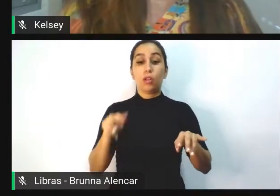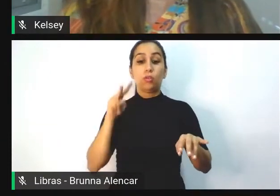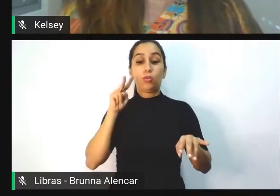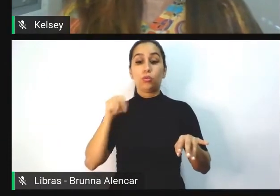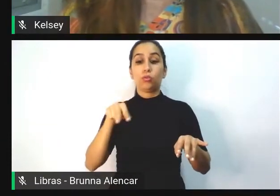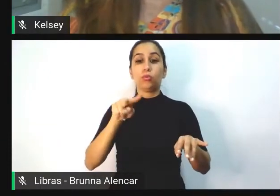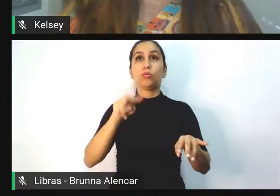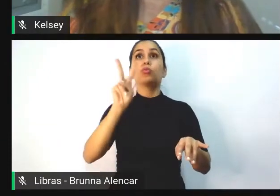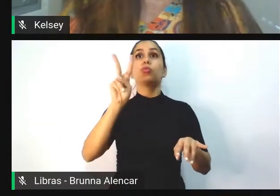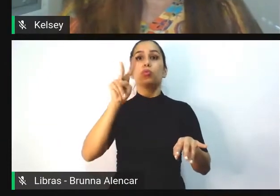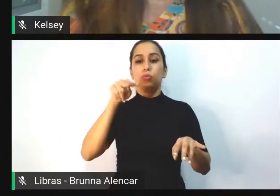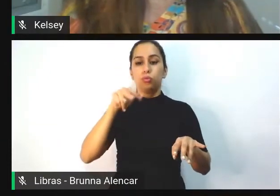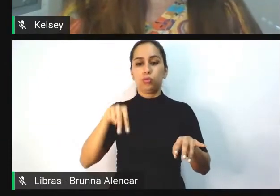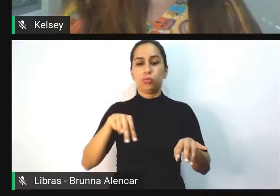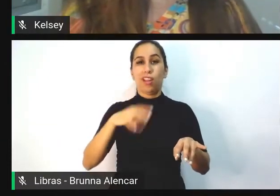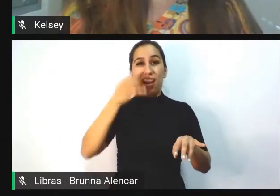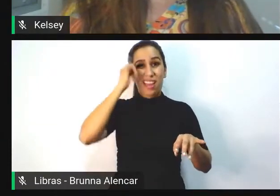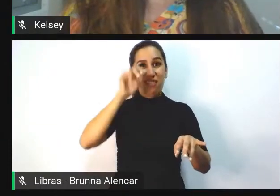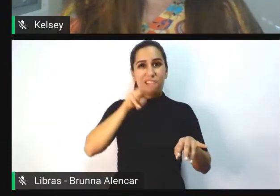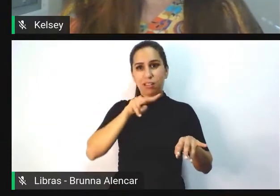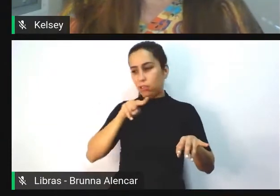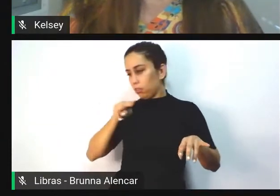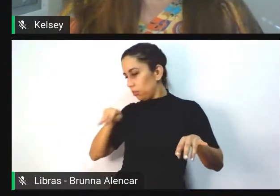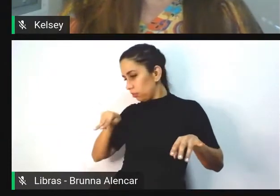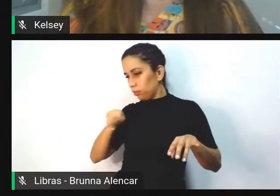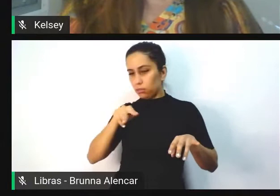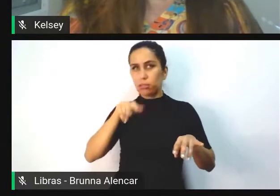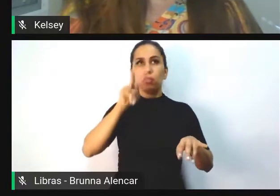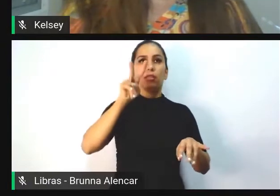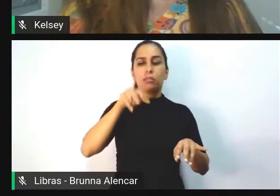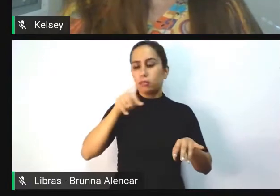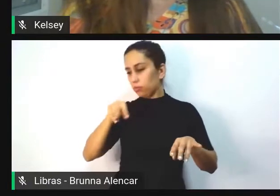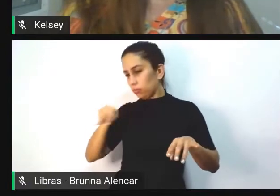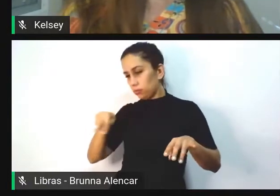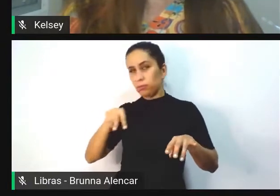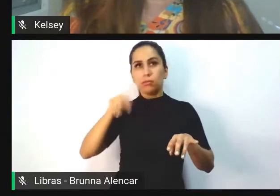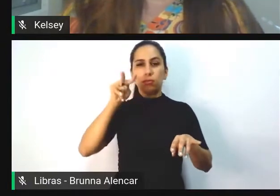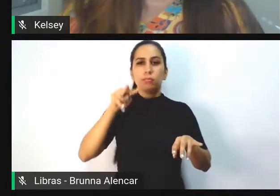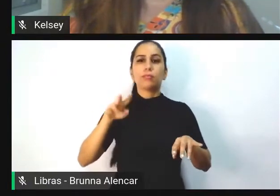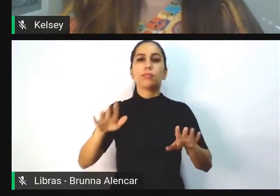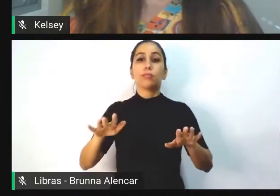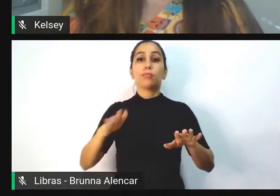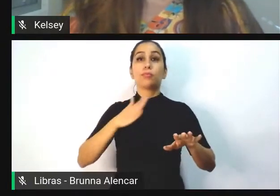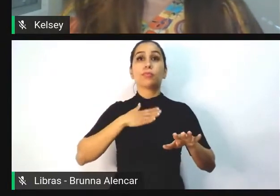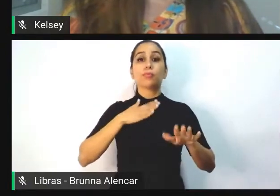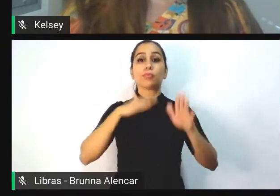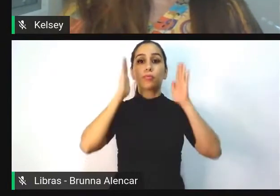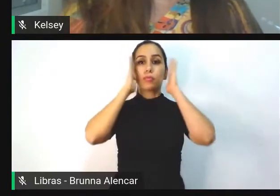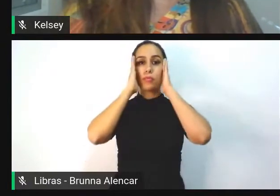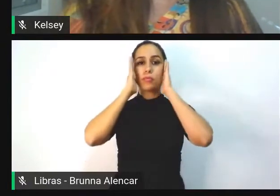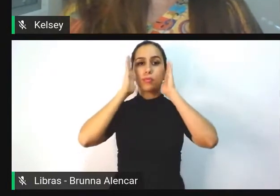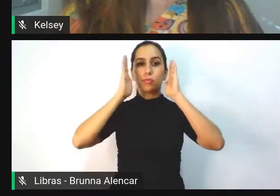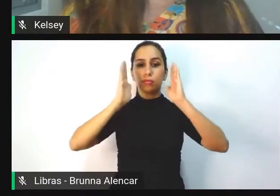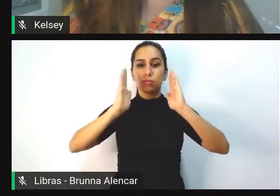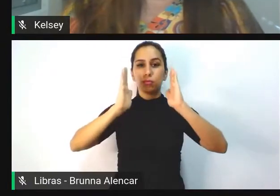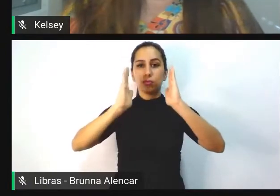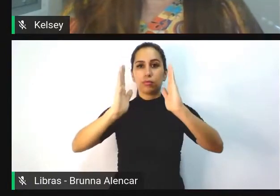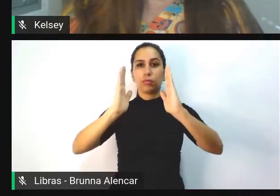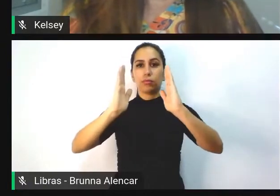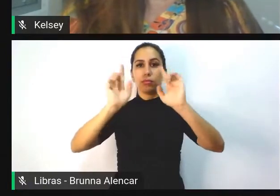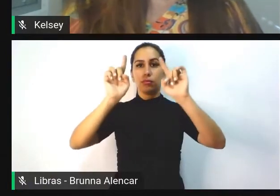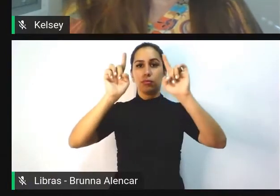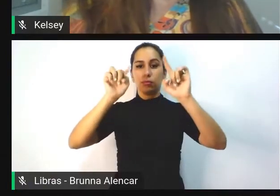ser usada. Mas aqui eu faço mais rotação e aqui a minha cabeça está mais livre. Então, é uma situação